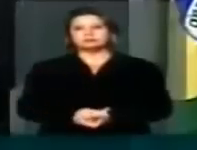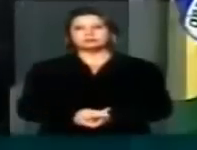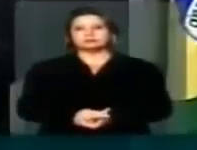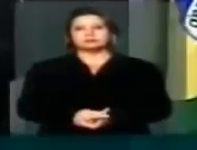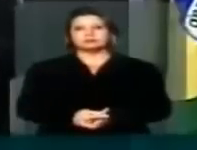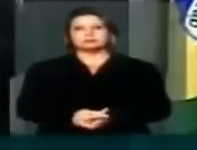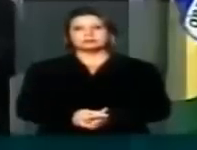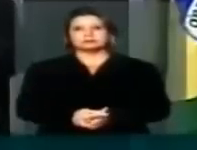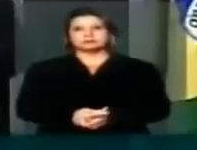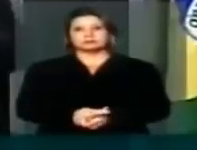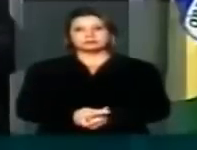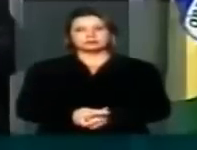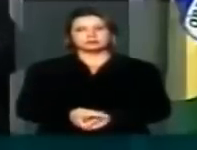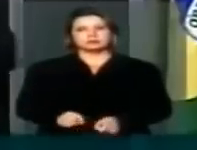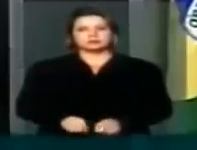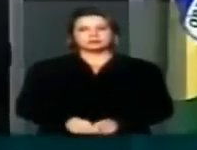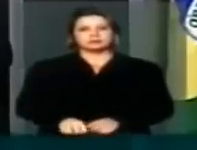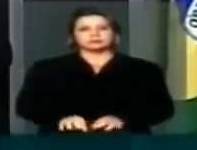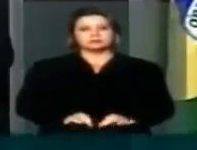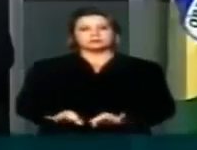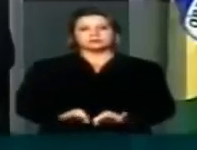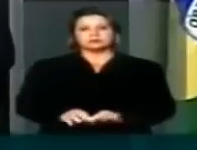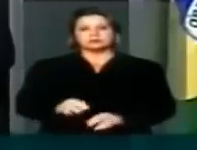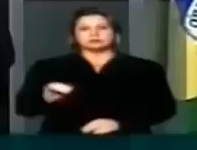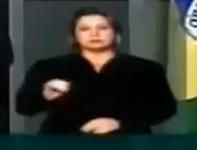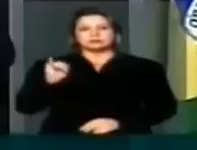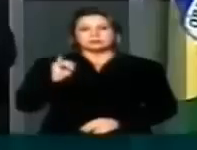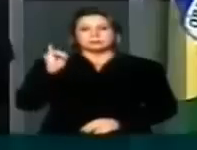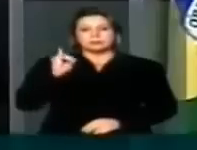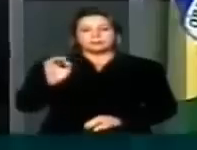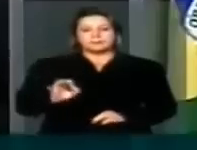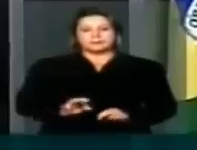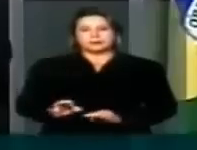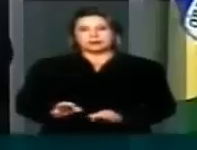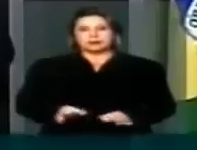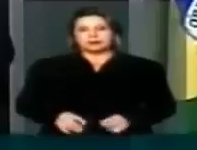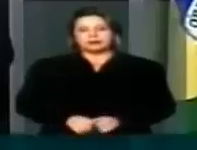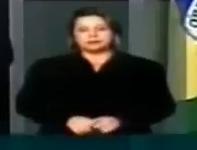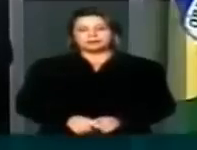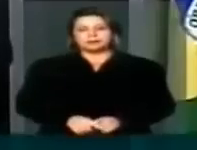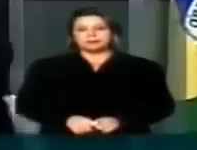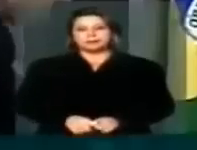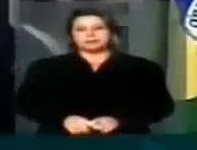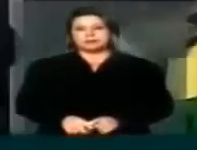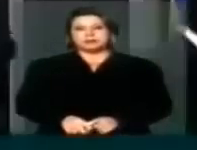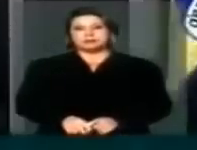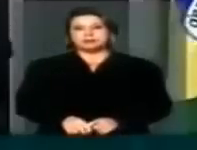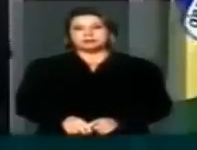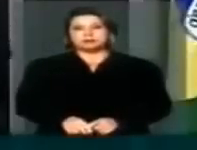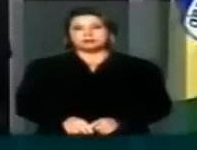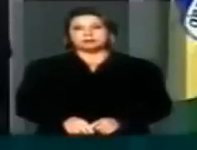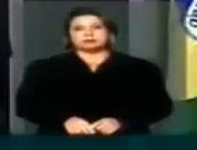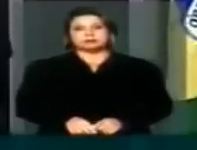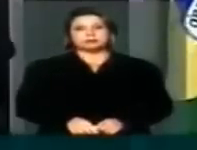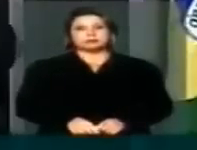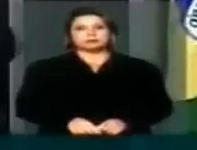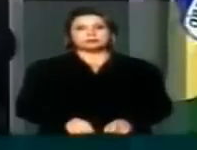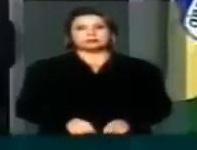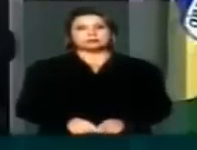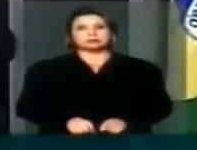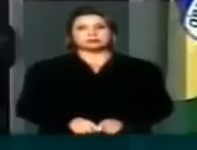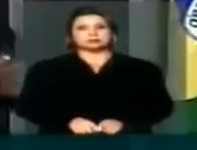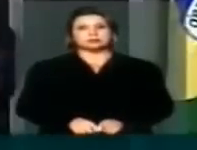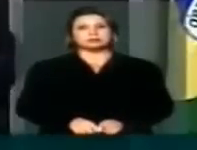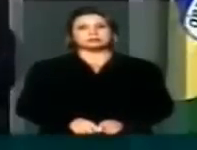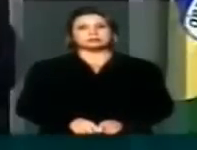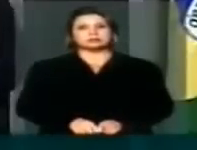não, mas é importante avisá-la que o Brasil está vivendo um momento de recessão. Talvez ela